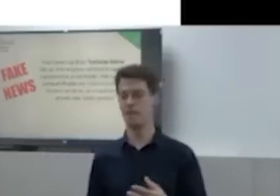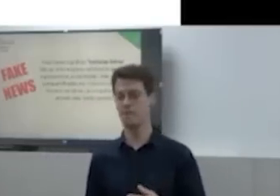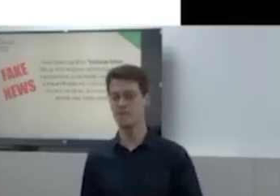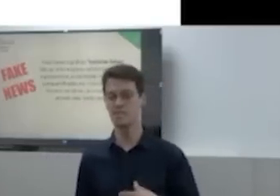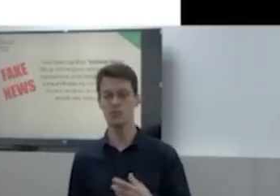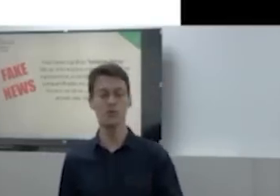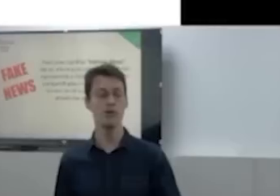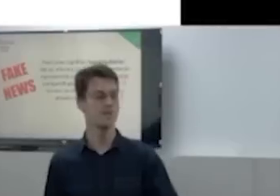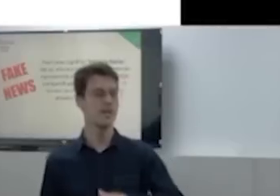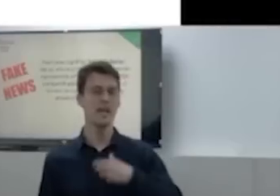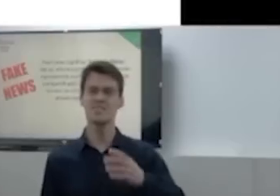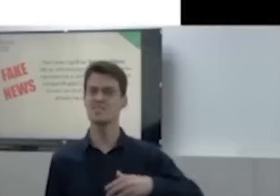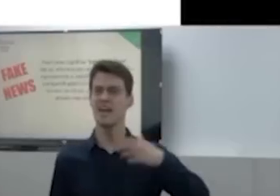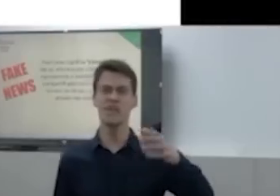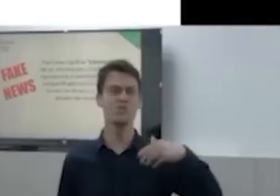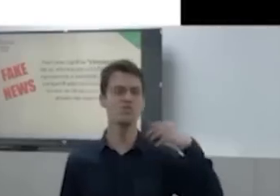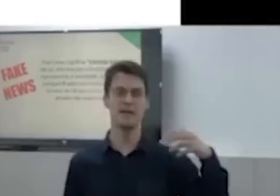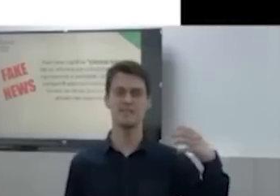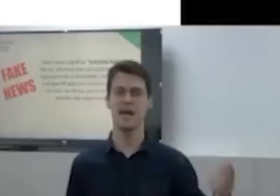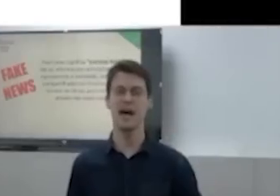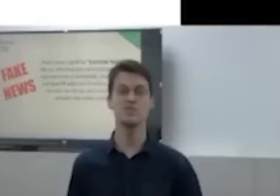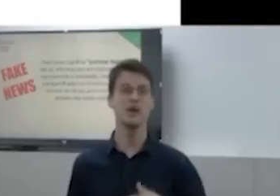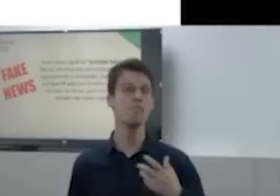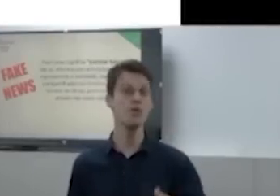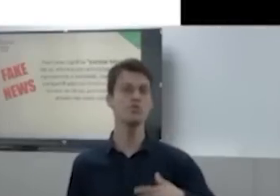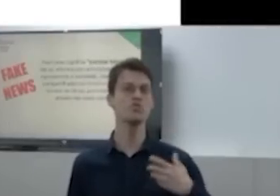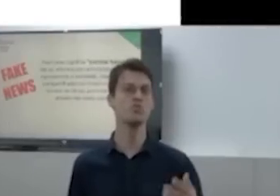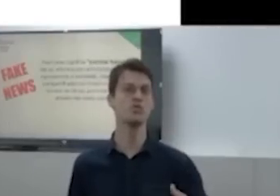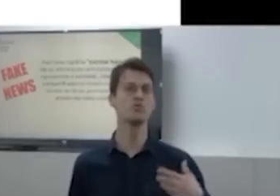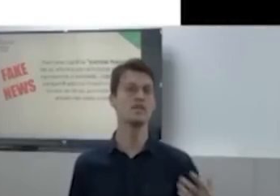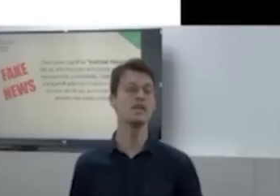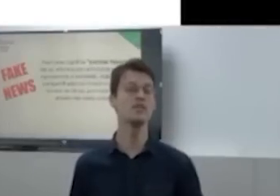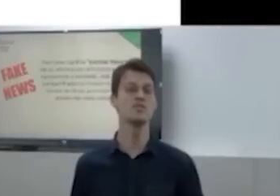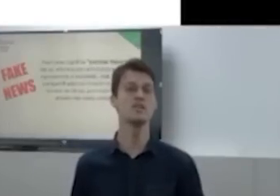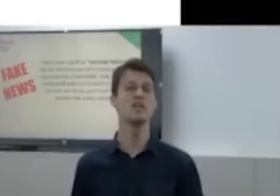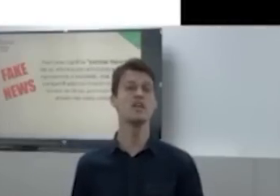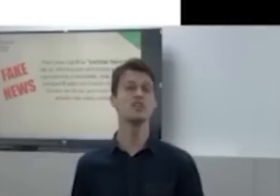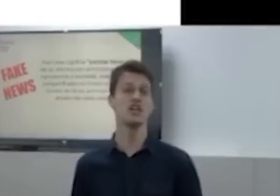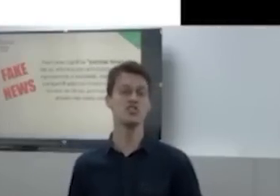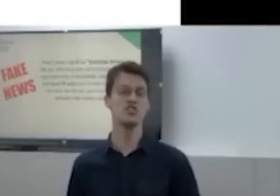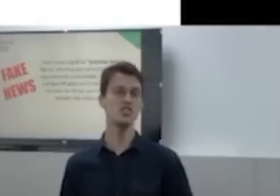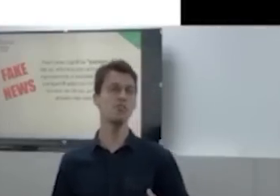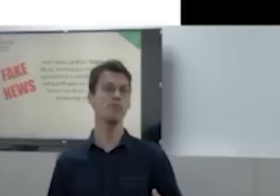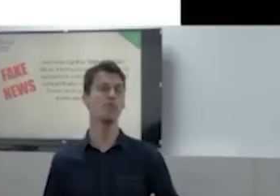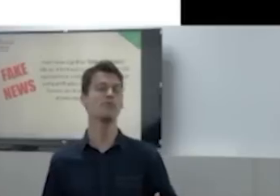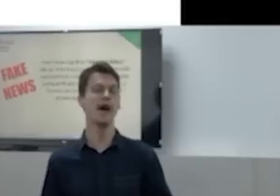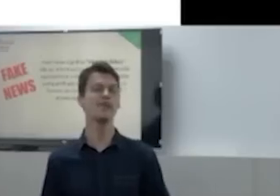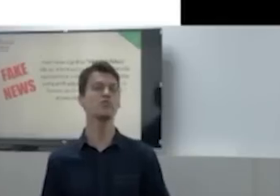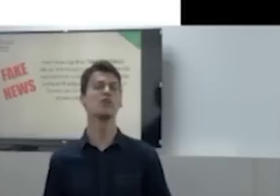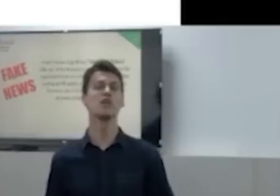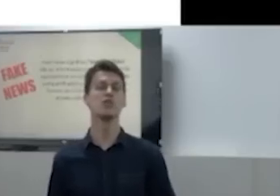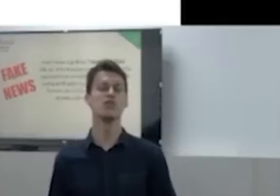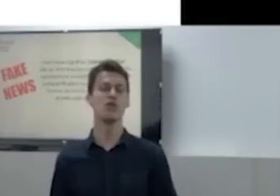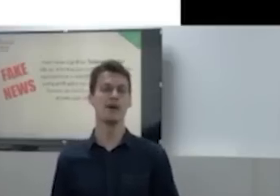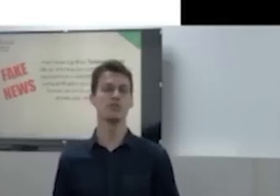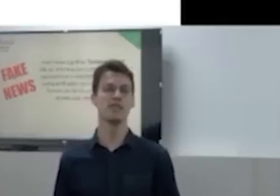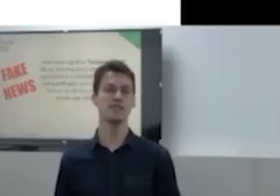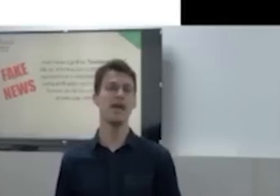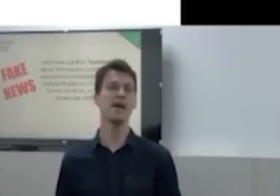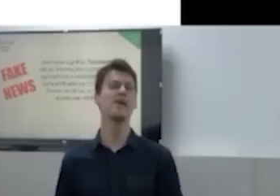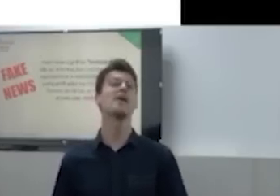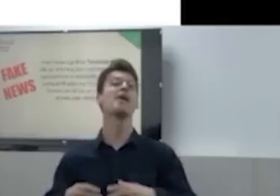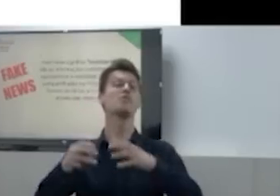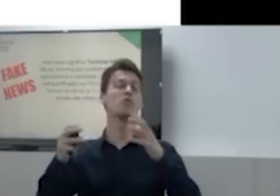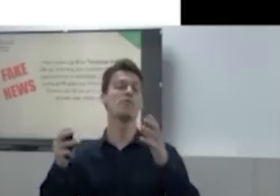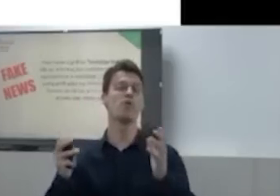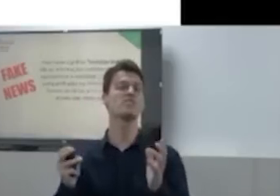aula, que pesquisadores em séculos passados, há muitos anos, já tinham provado que o